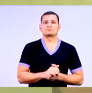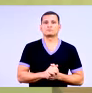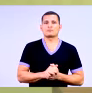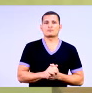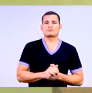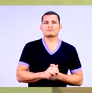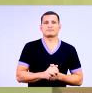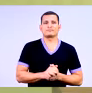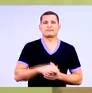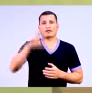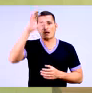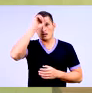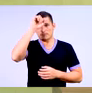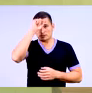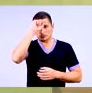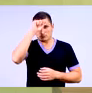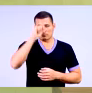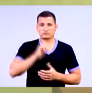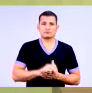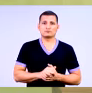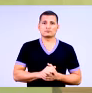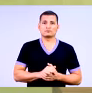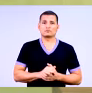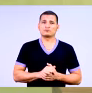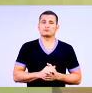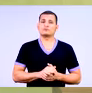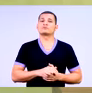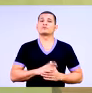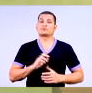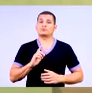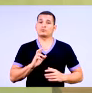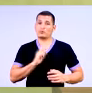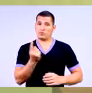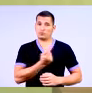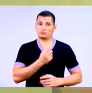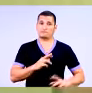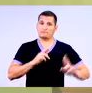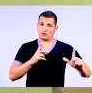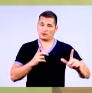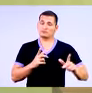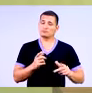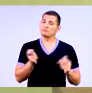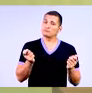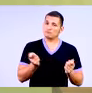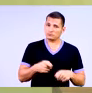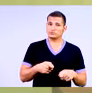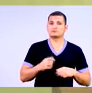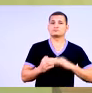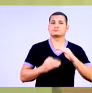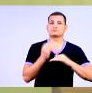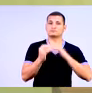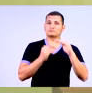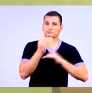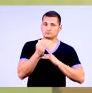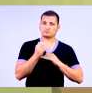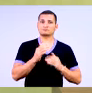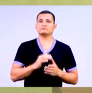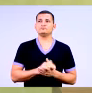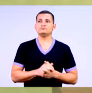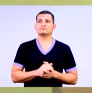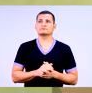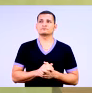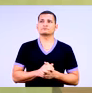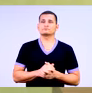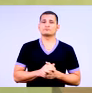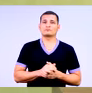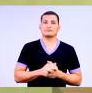Aprender com as nossas diferenças faz a gente crescer, é interessante, esse é o cerne da alteridade.